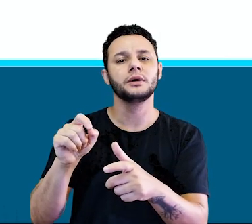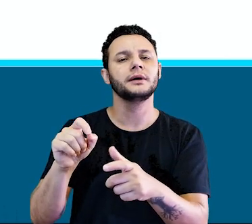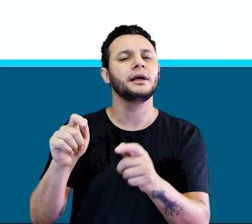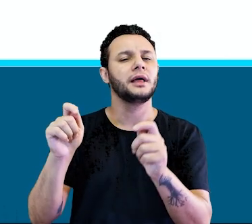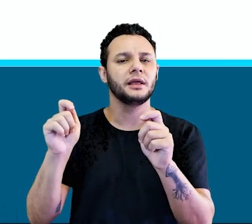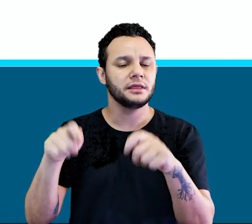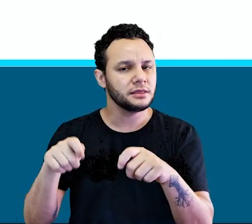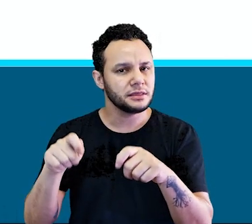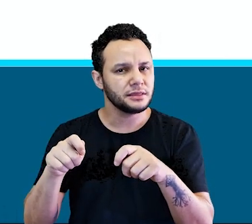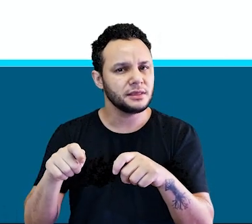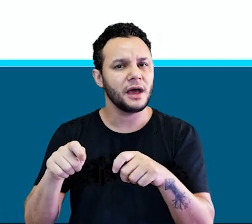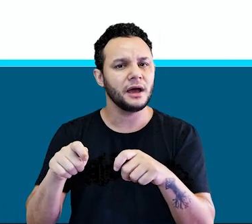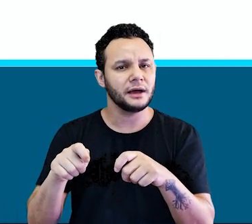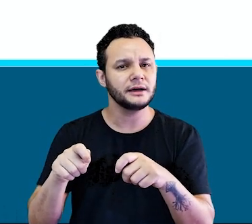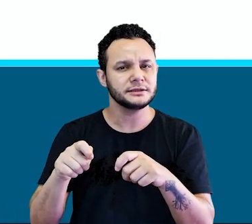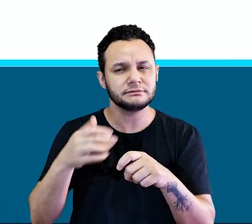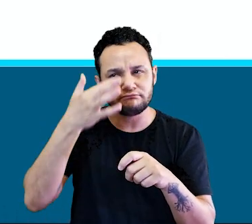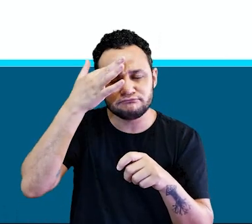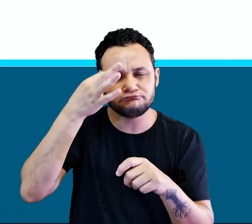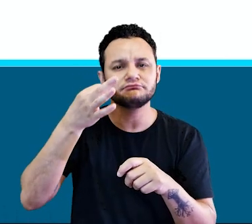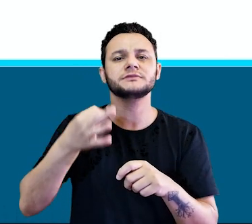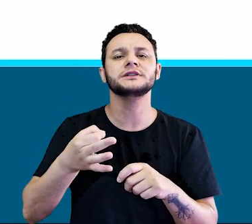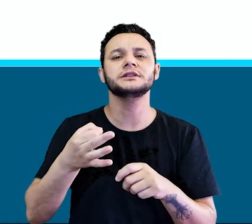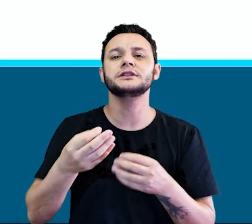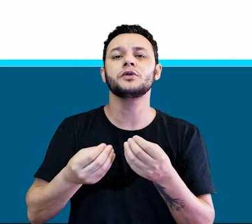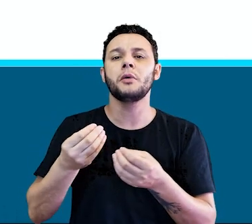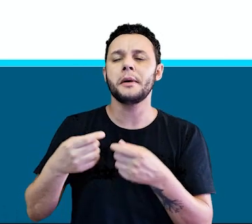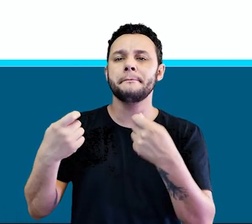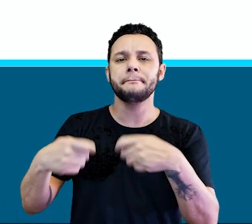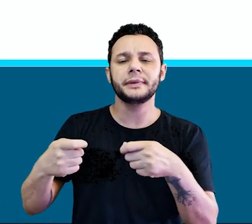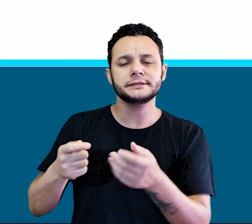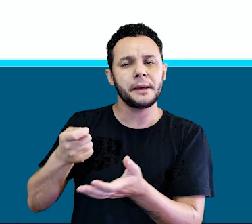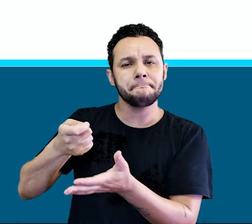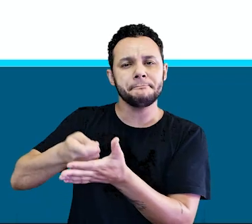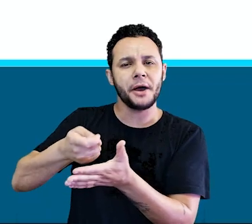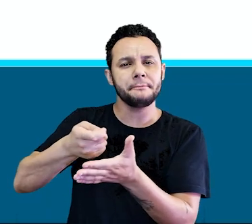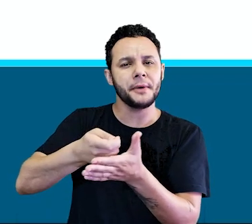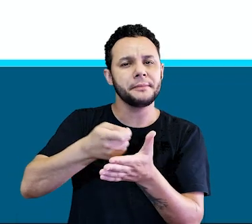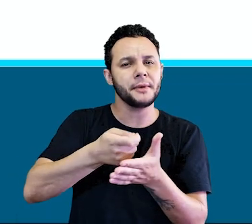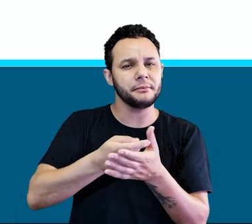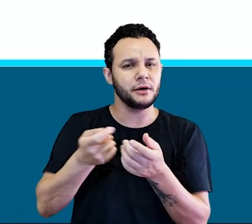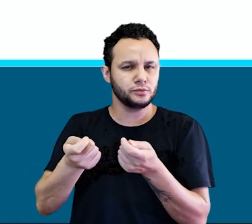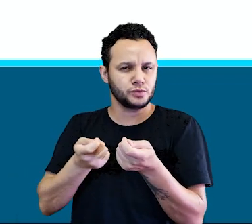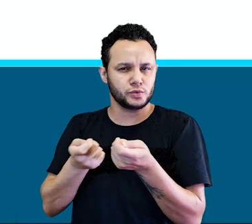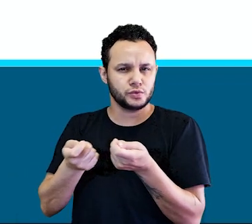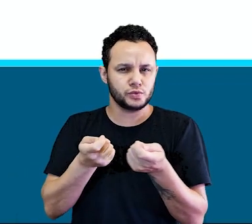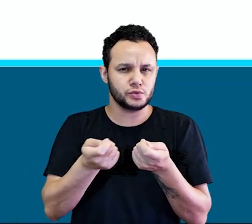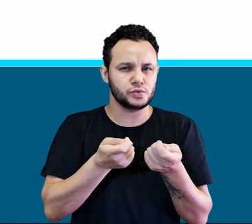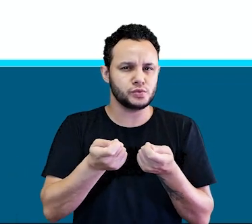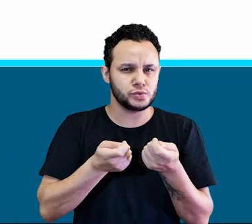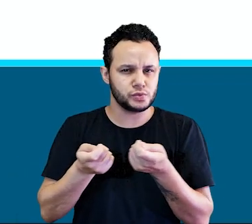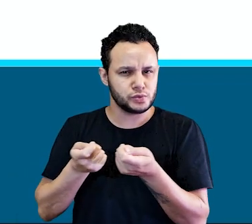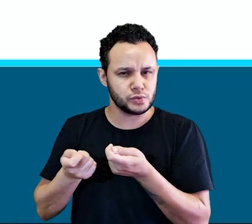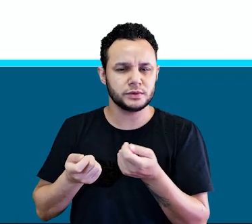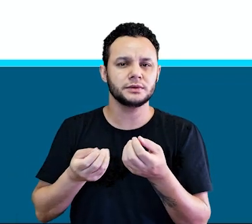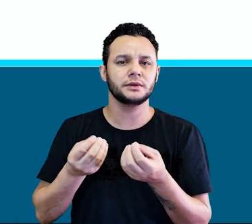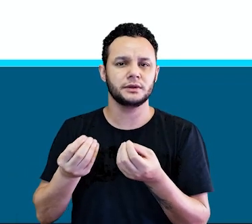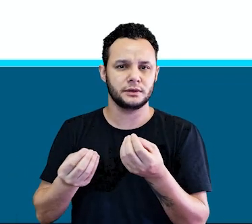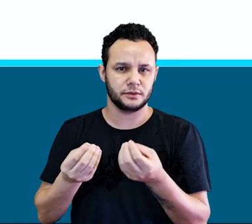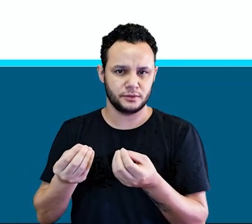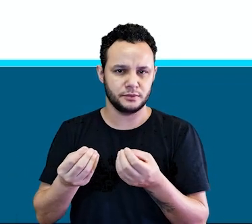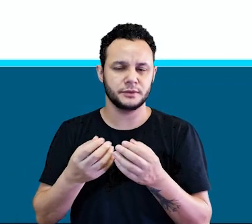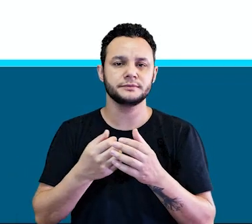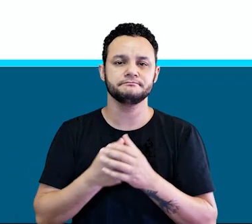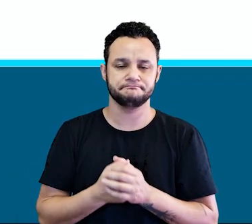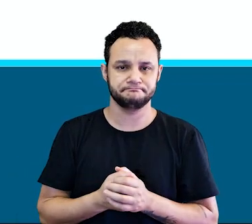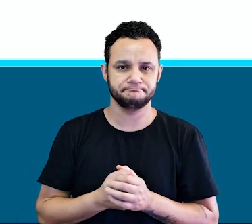mais, né, know-how, mais compreensão mesmo das demandas para controlar os gastos e para